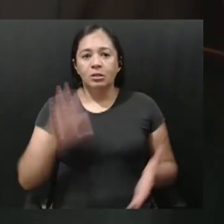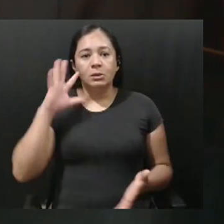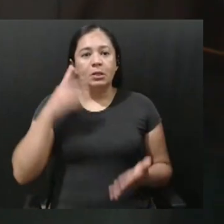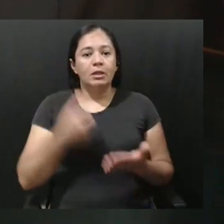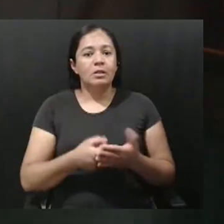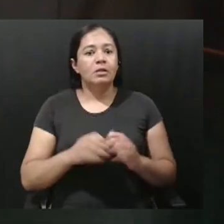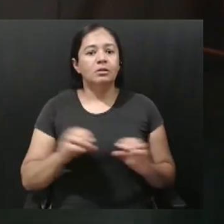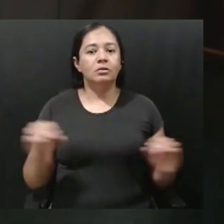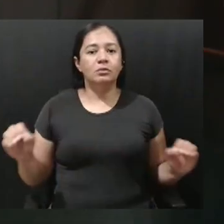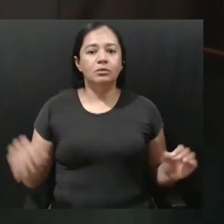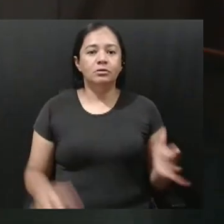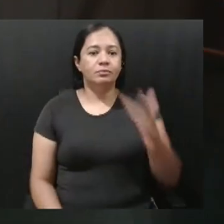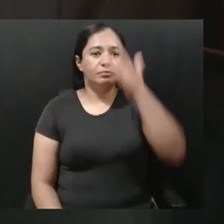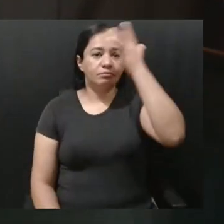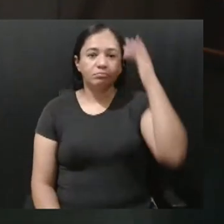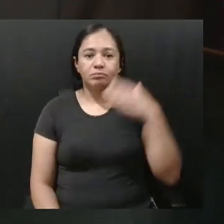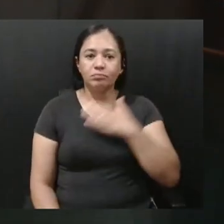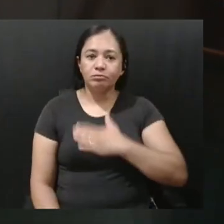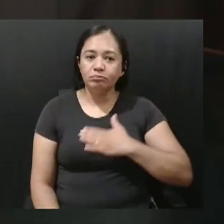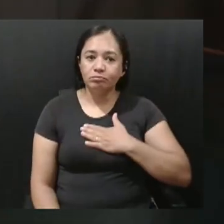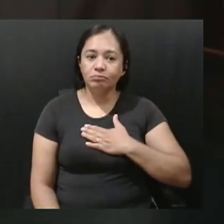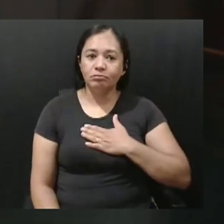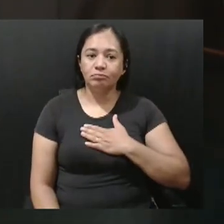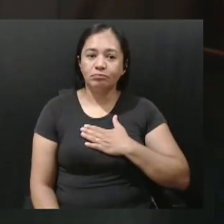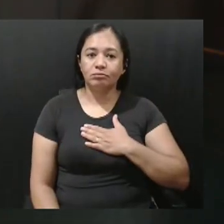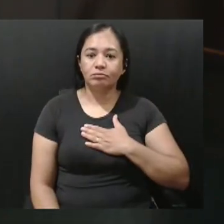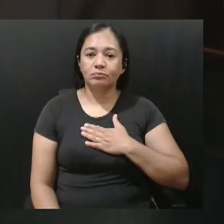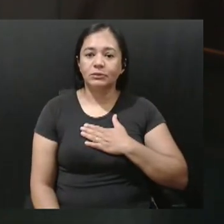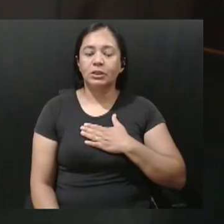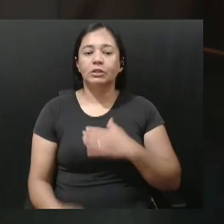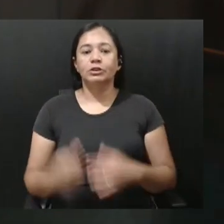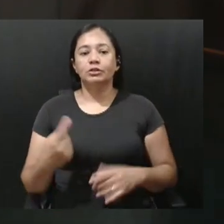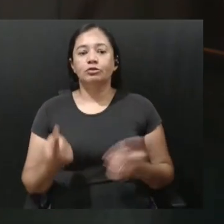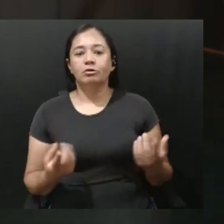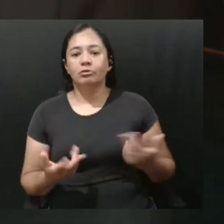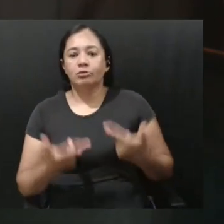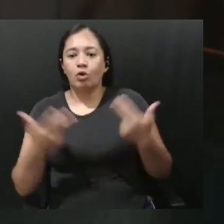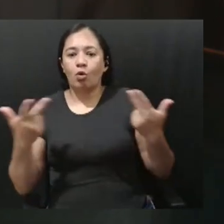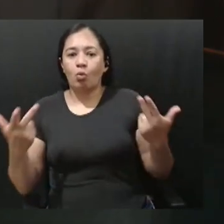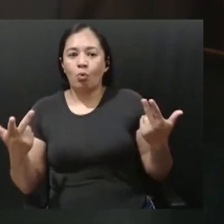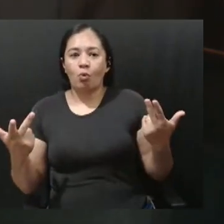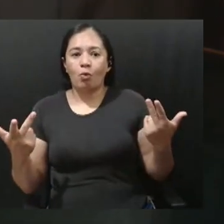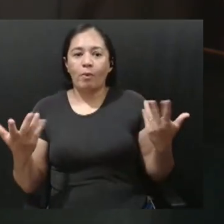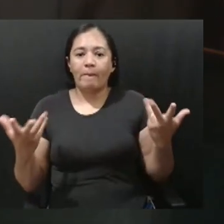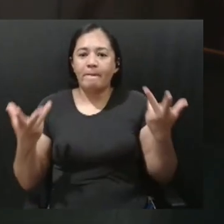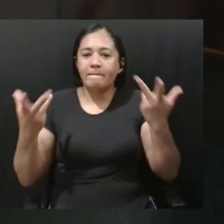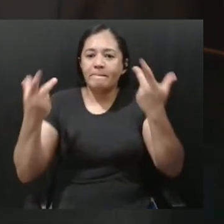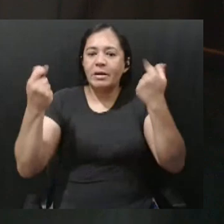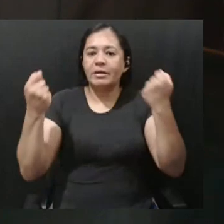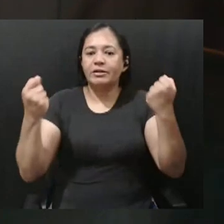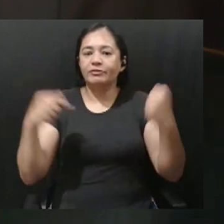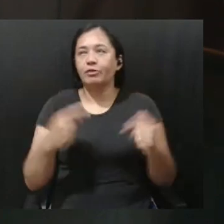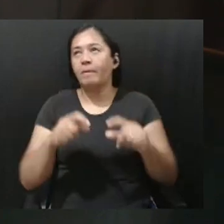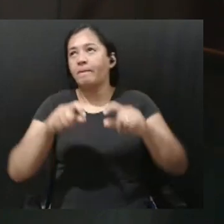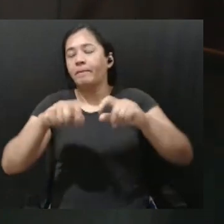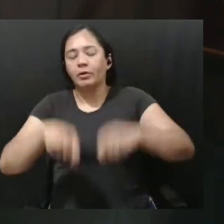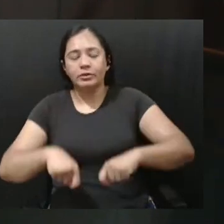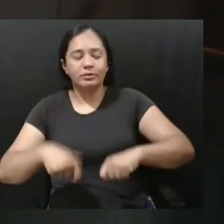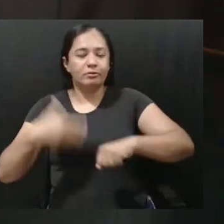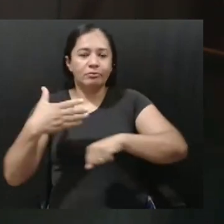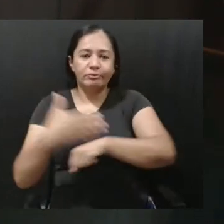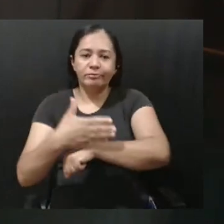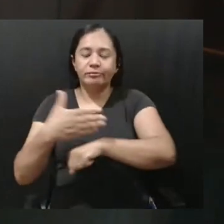gente ama, a gente vai se privar de algumas situações que seriam maravilhosas a gente poder, participar, por conta, de repente,